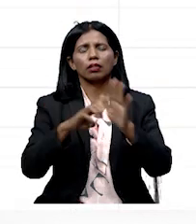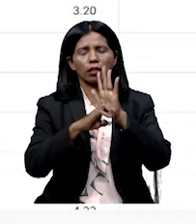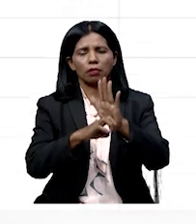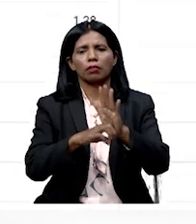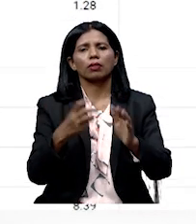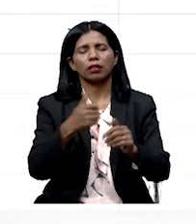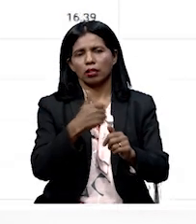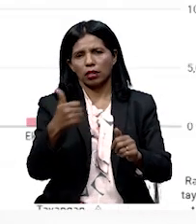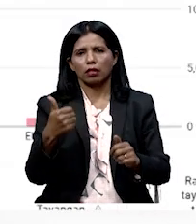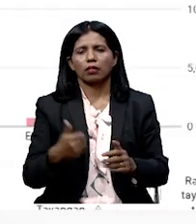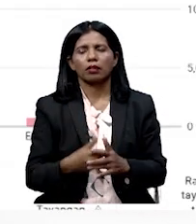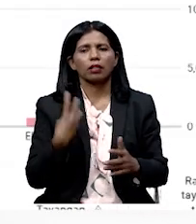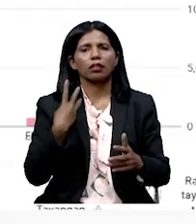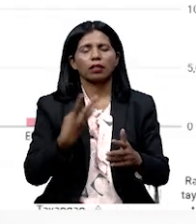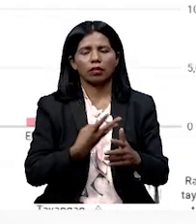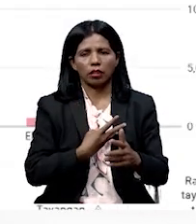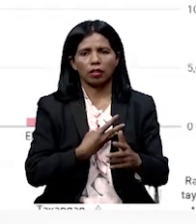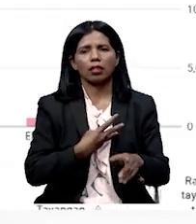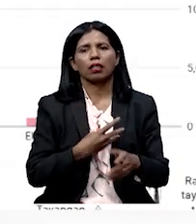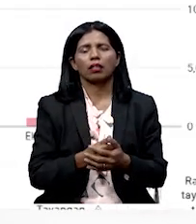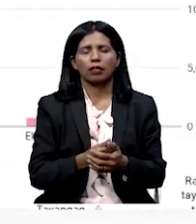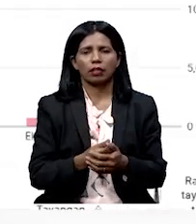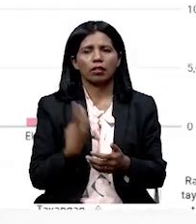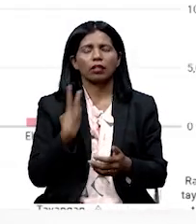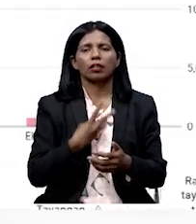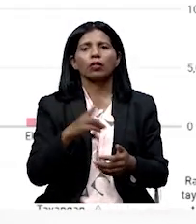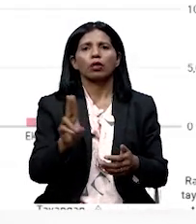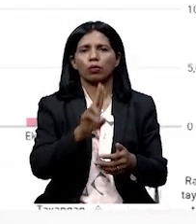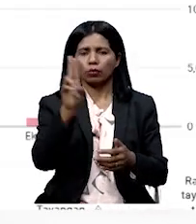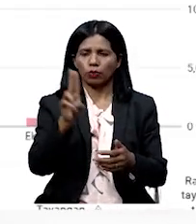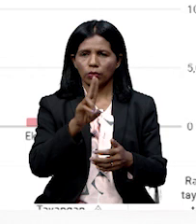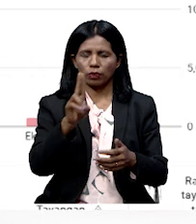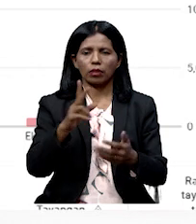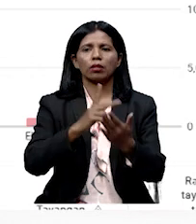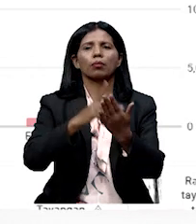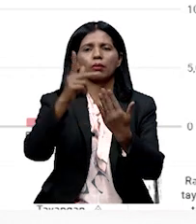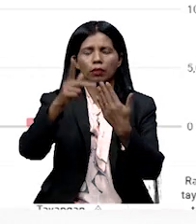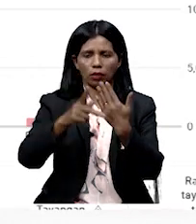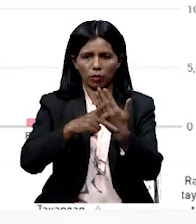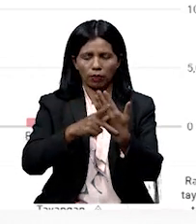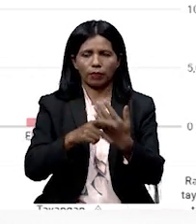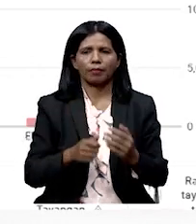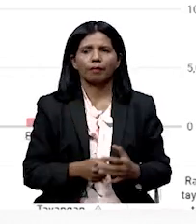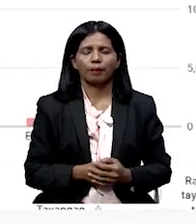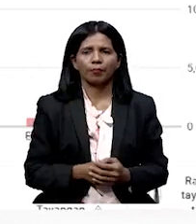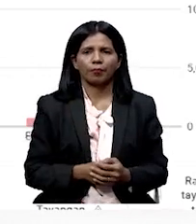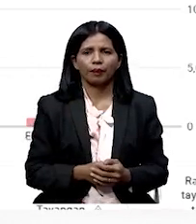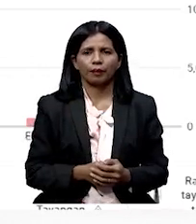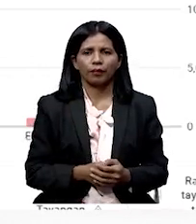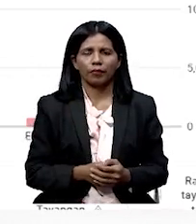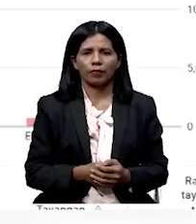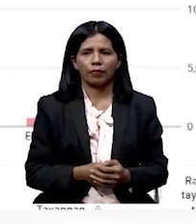nia soundtrack Sira que ita usa vai ita nia programa soundtrack sirane